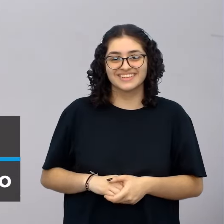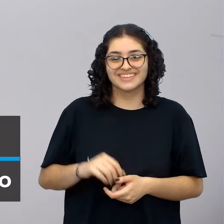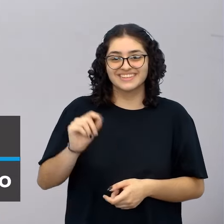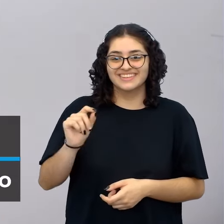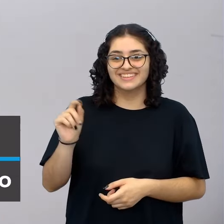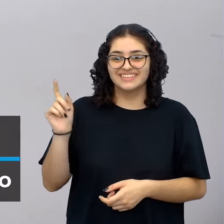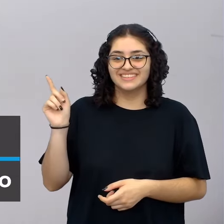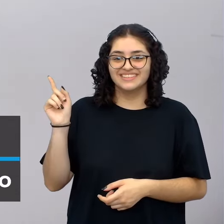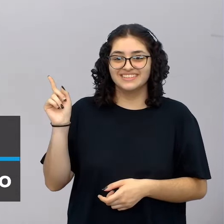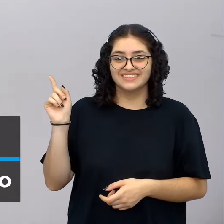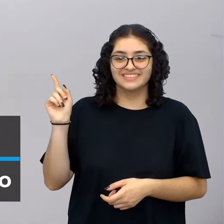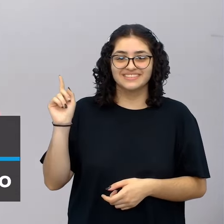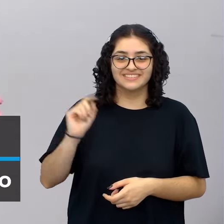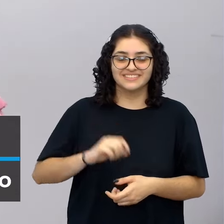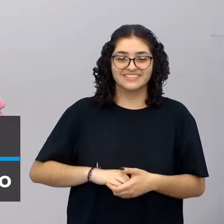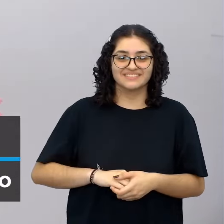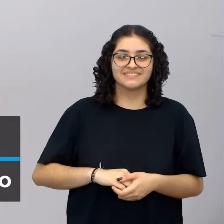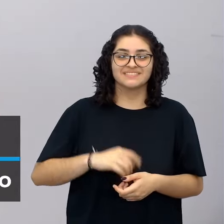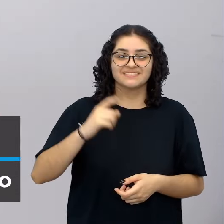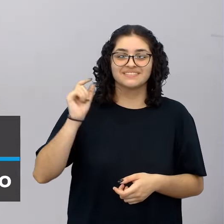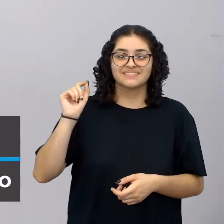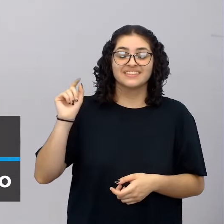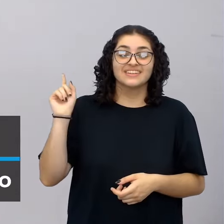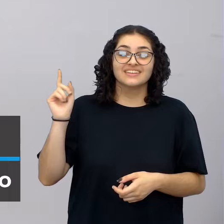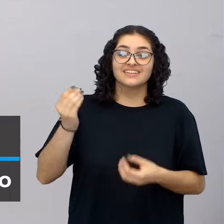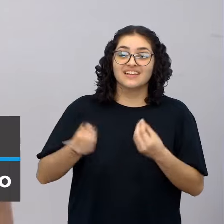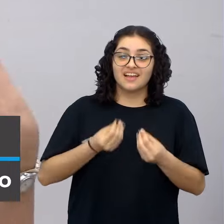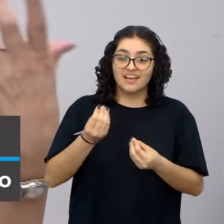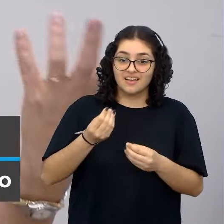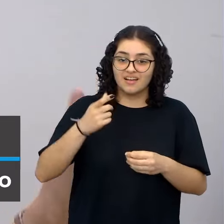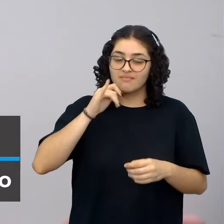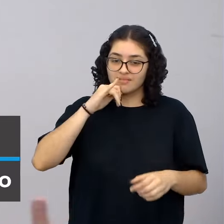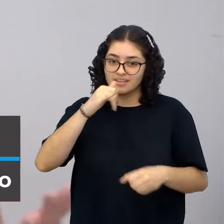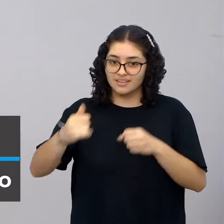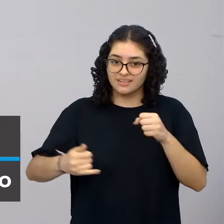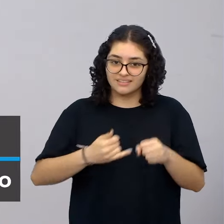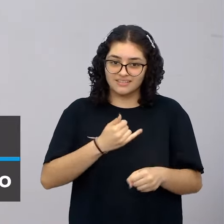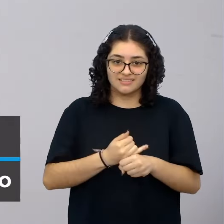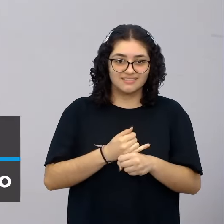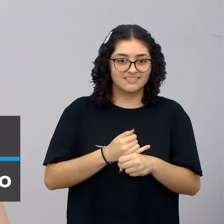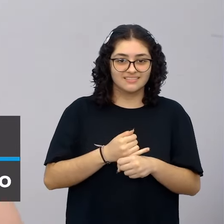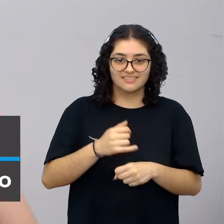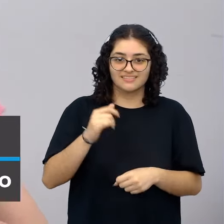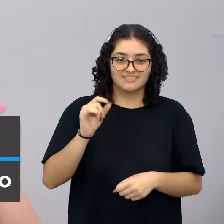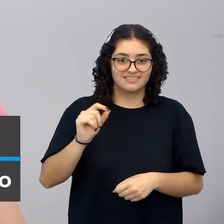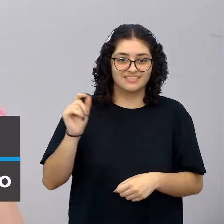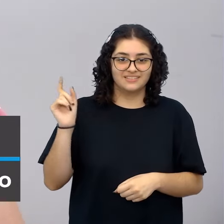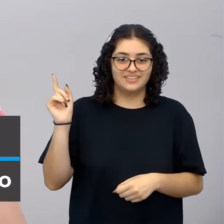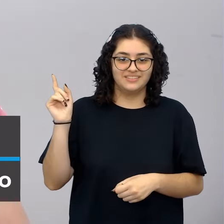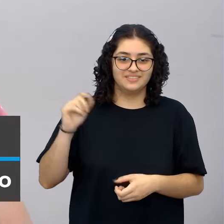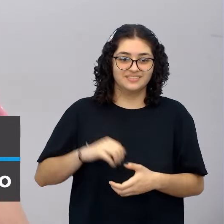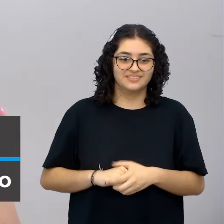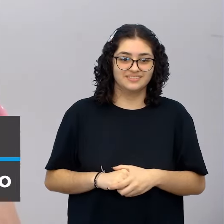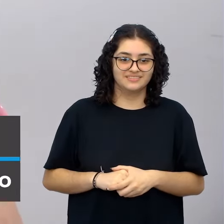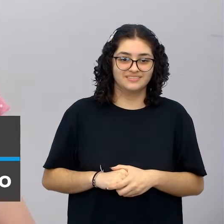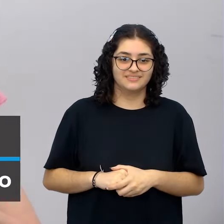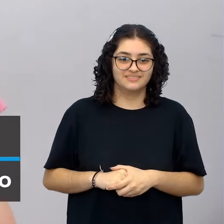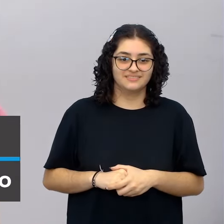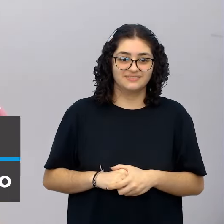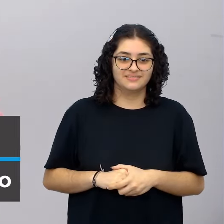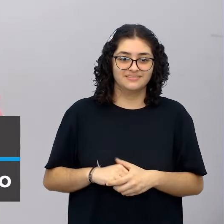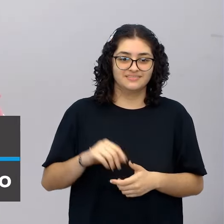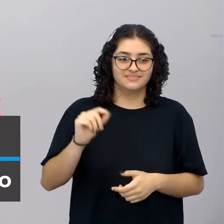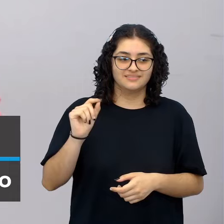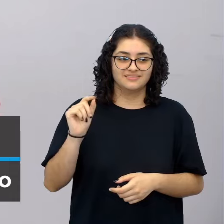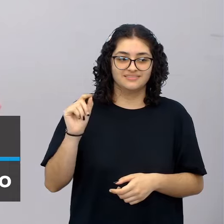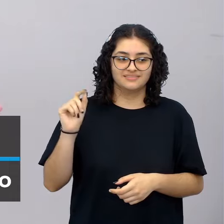eu vou fazer só o uso dele, como a gente faz normalmente. Então eu vou entrar na internet, eu vou entrar num jogo, mas eu quero mais que isso, né? A gente quer a formação,